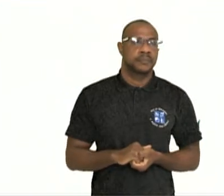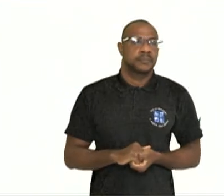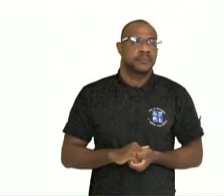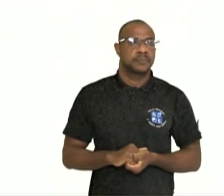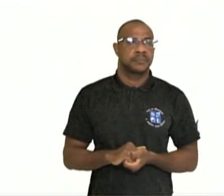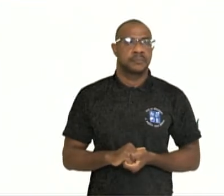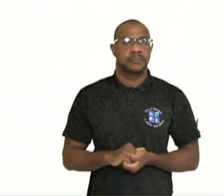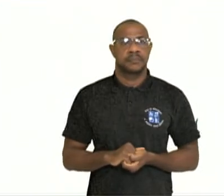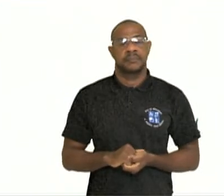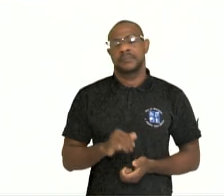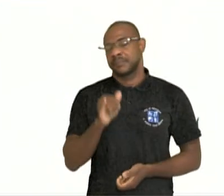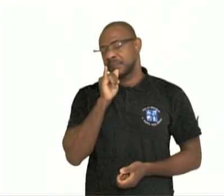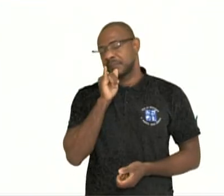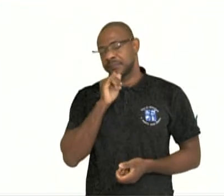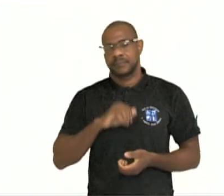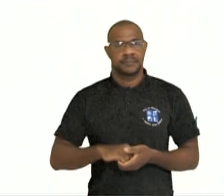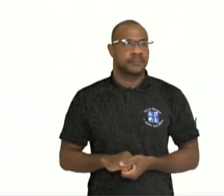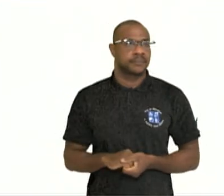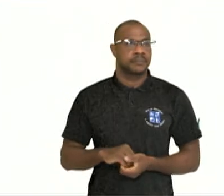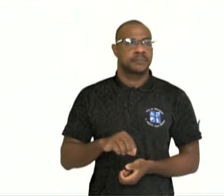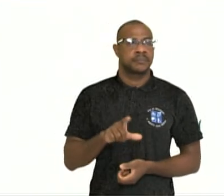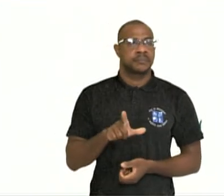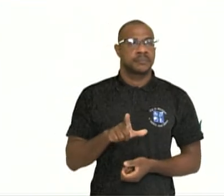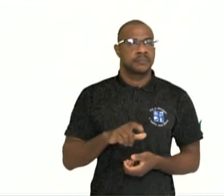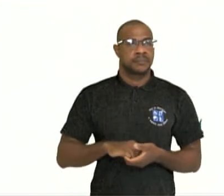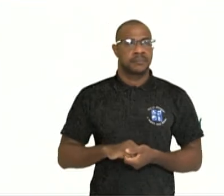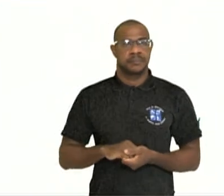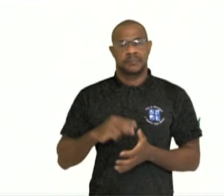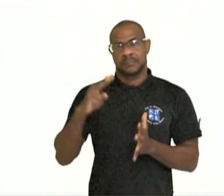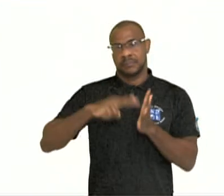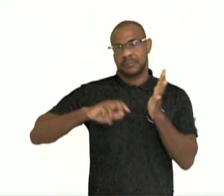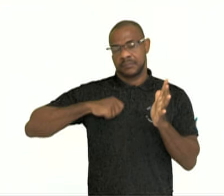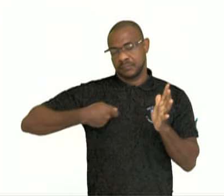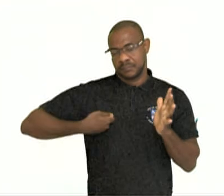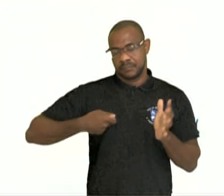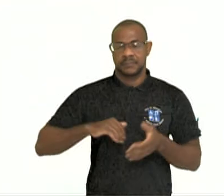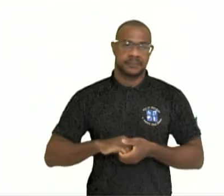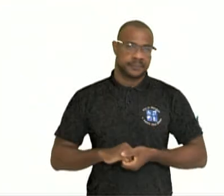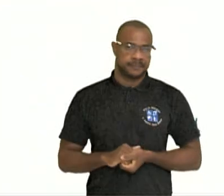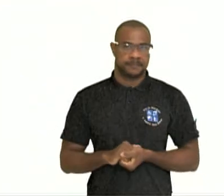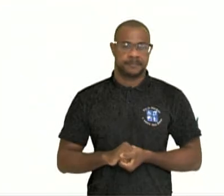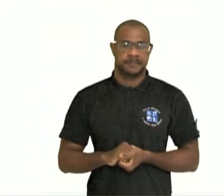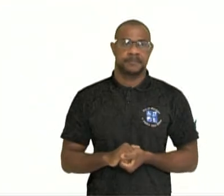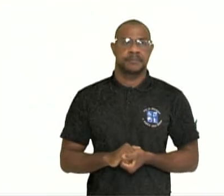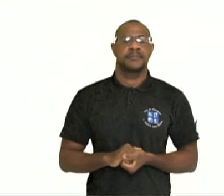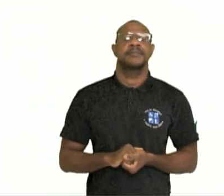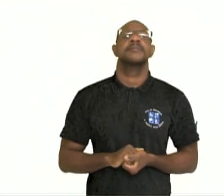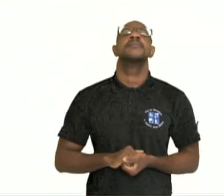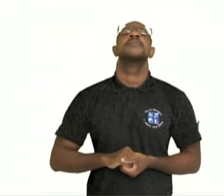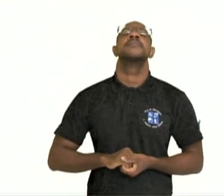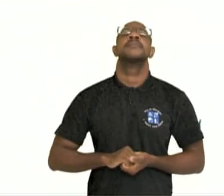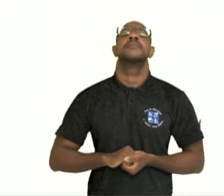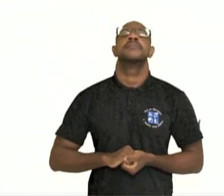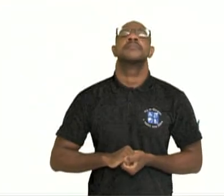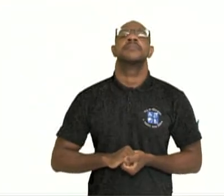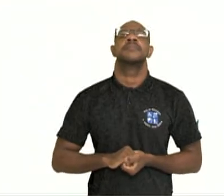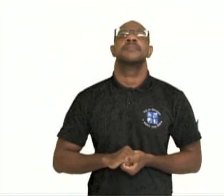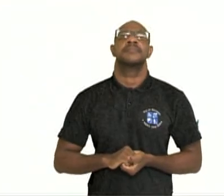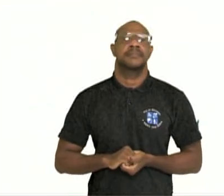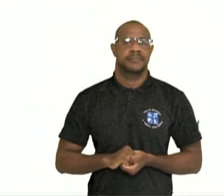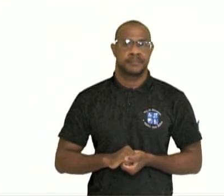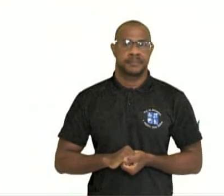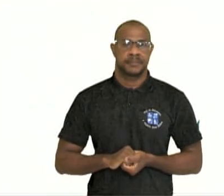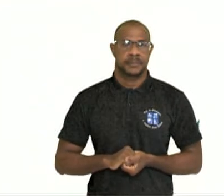Um exemplo então. Lúcia no se lleva muy bien con sus padres, mientras Maria se lleva muy bien con su